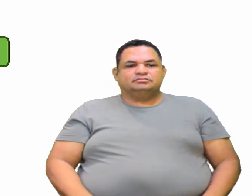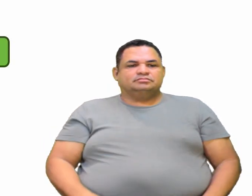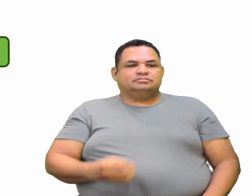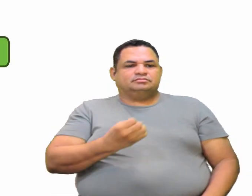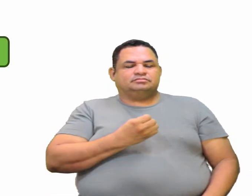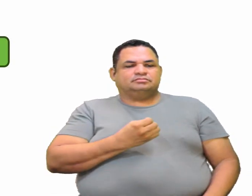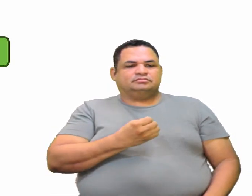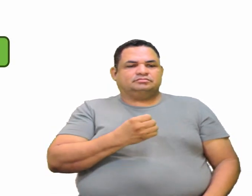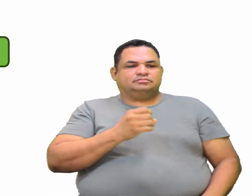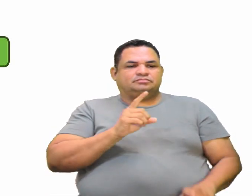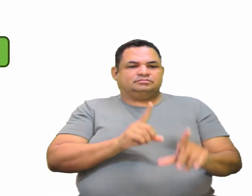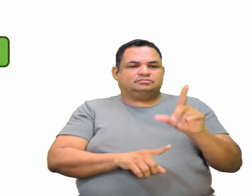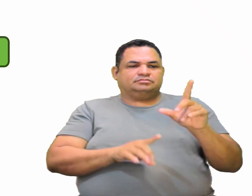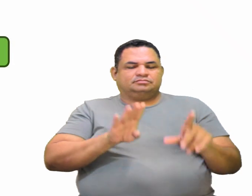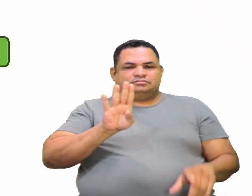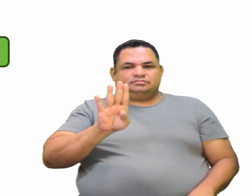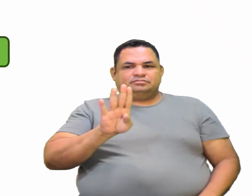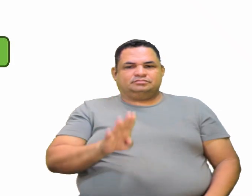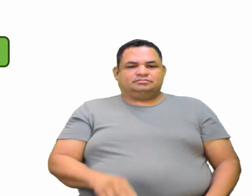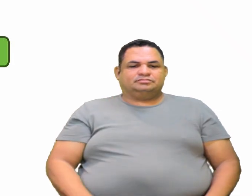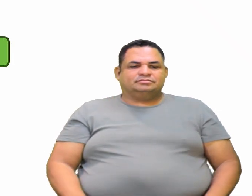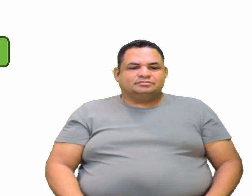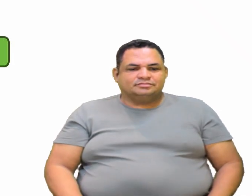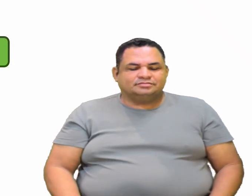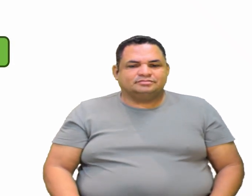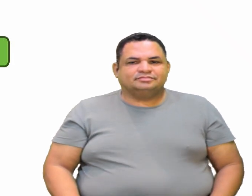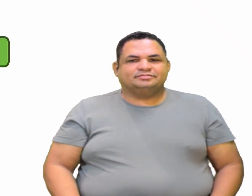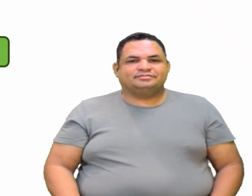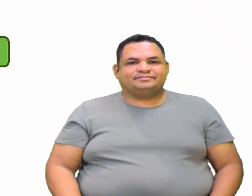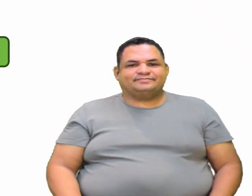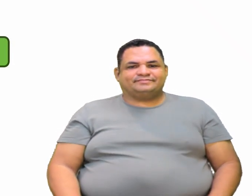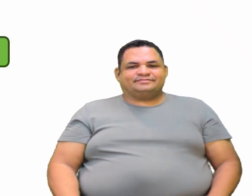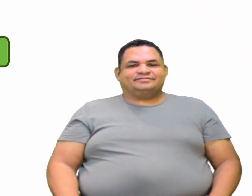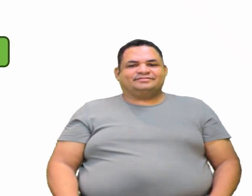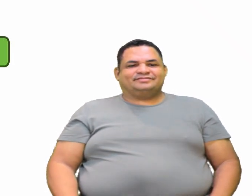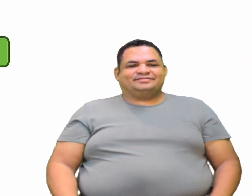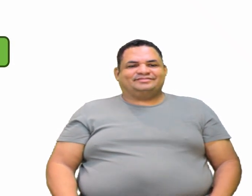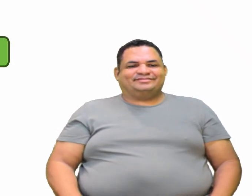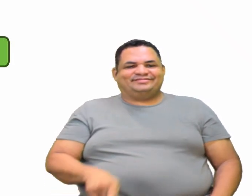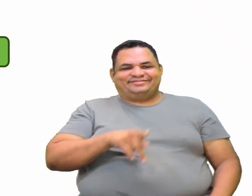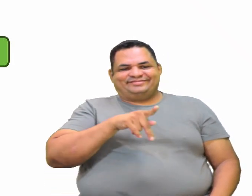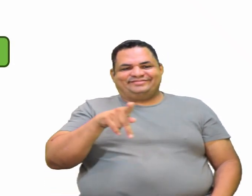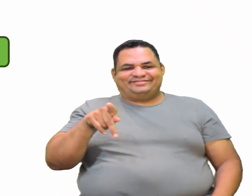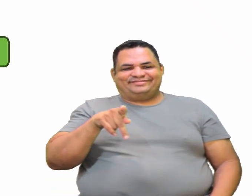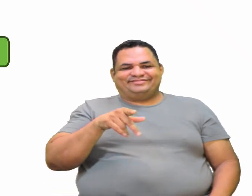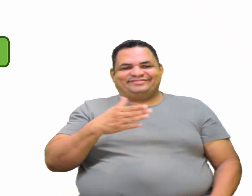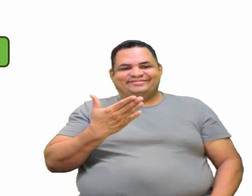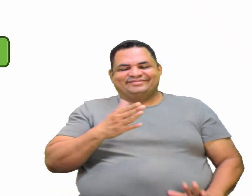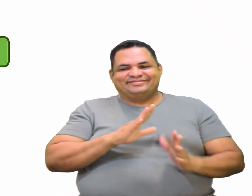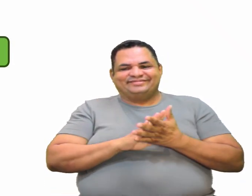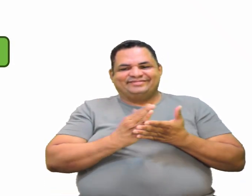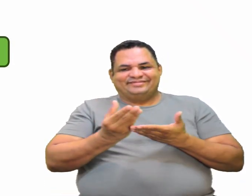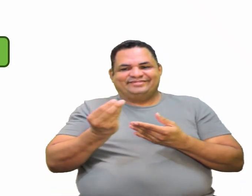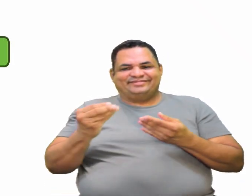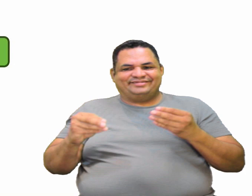alternativa correta Aí diz assim, é a letra B. Coloca essa questão na prova. Pois é, e já lembrando, tá? Até